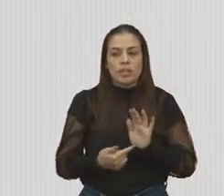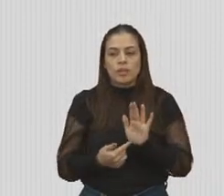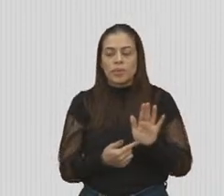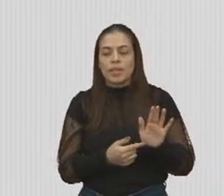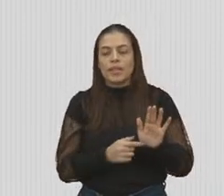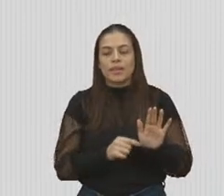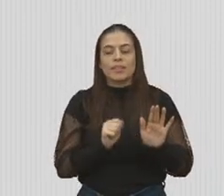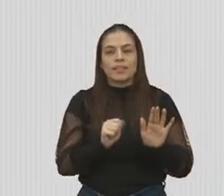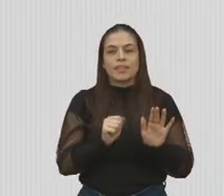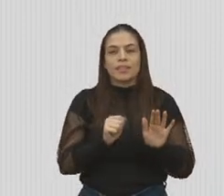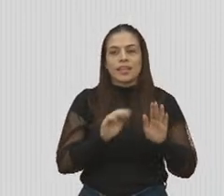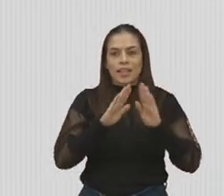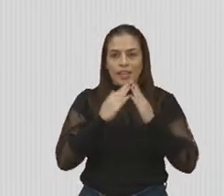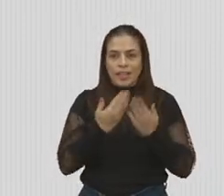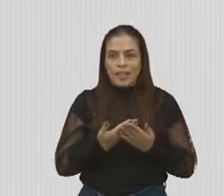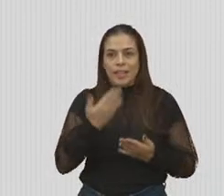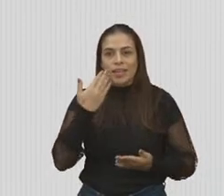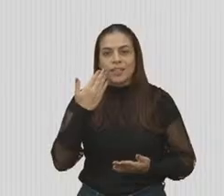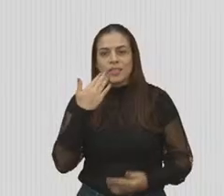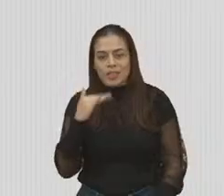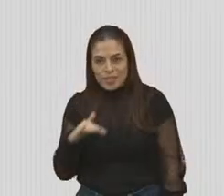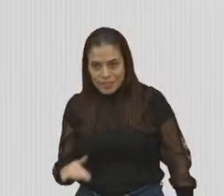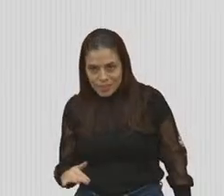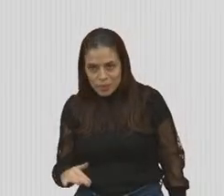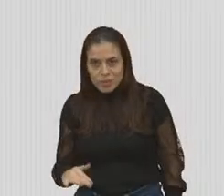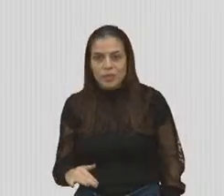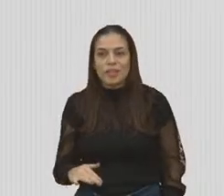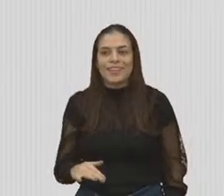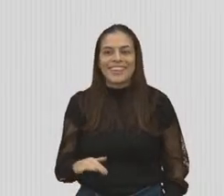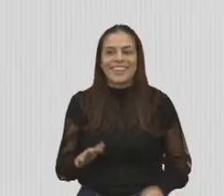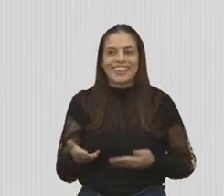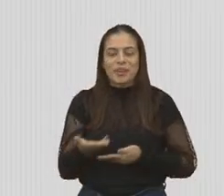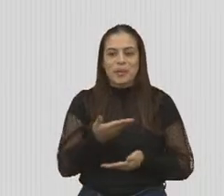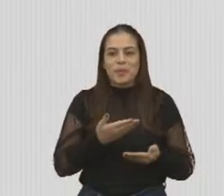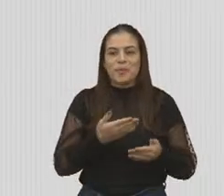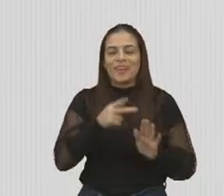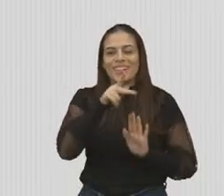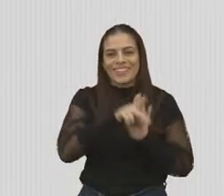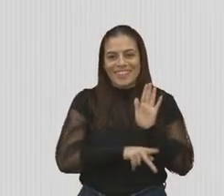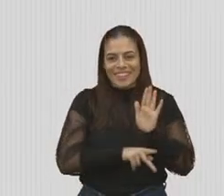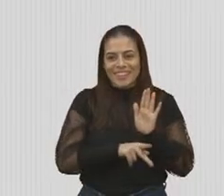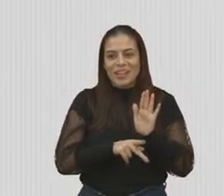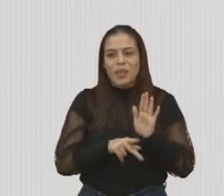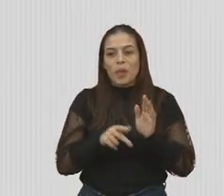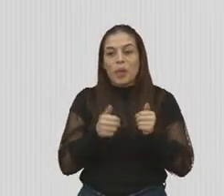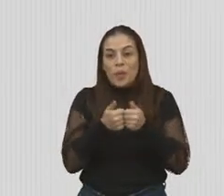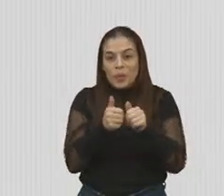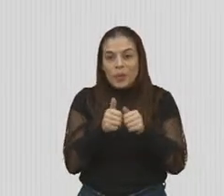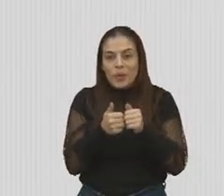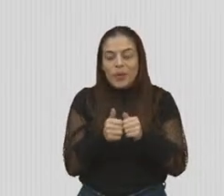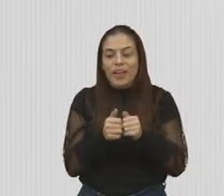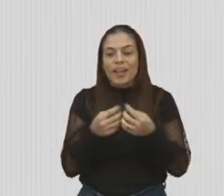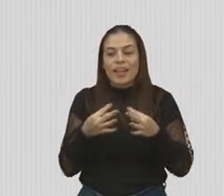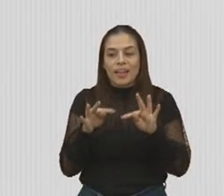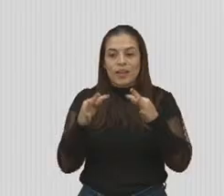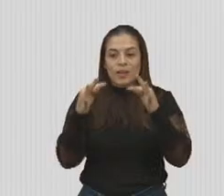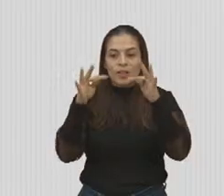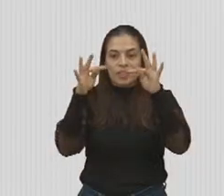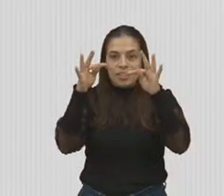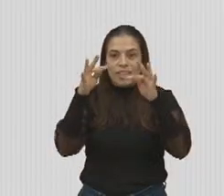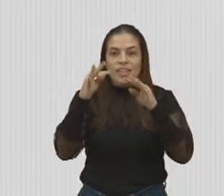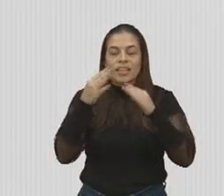Zulmira, em termos de projetos, os ônibus de tecnologia, de treinamento, os termos